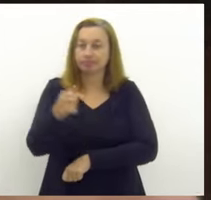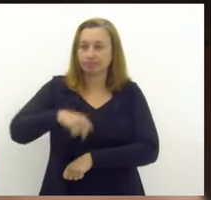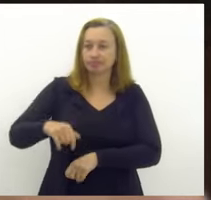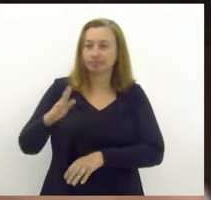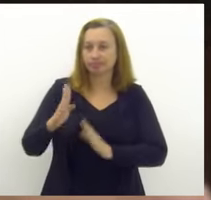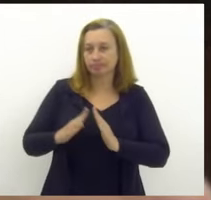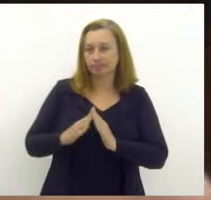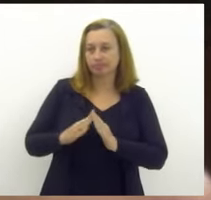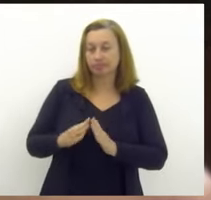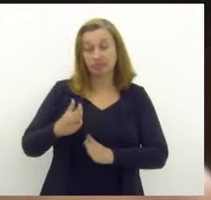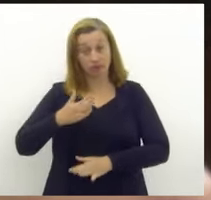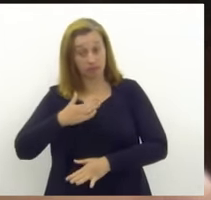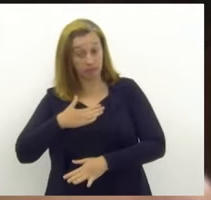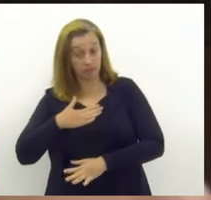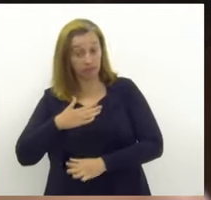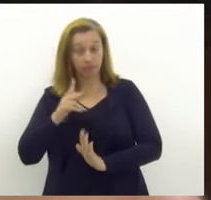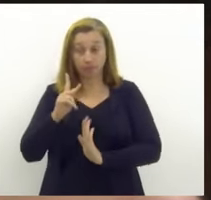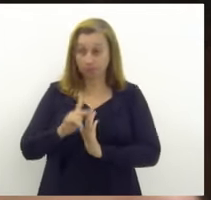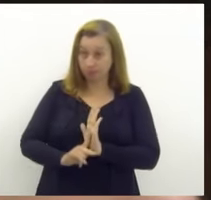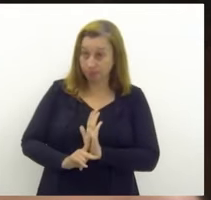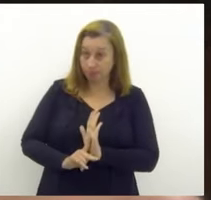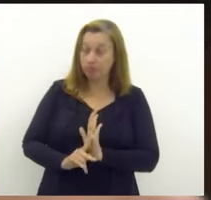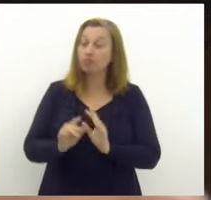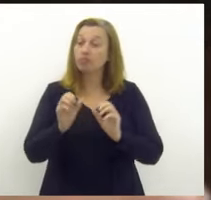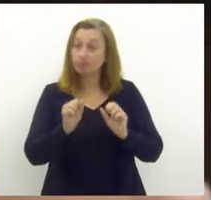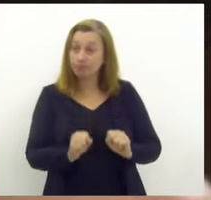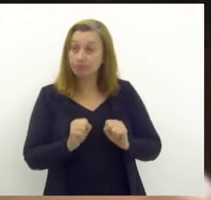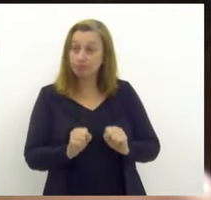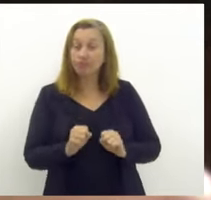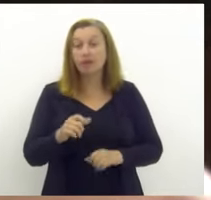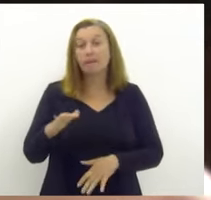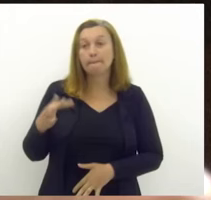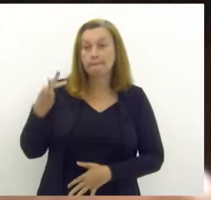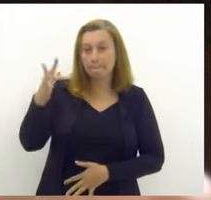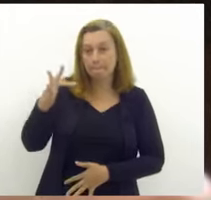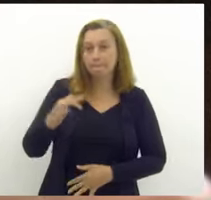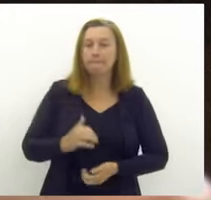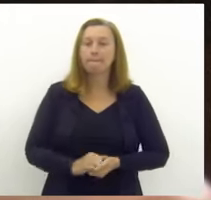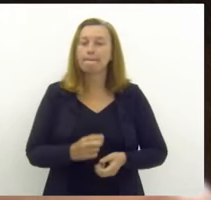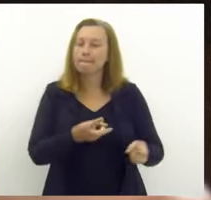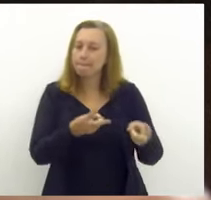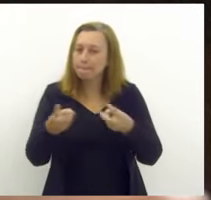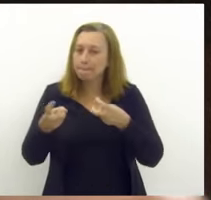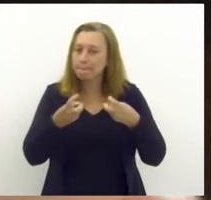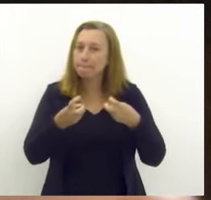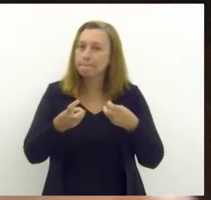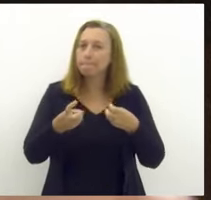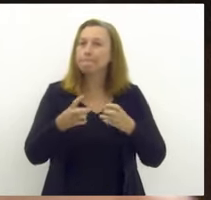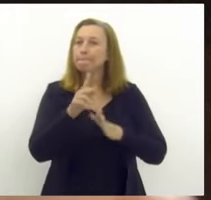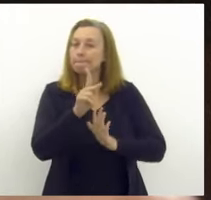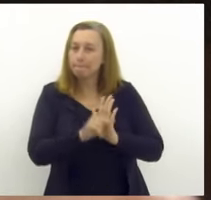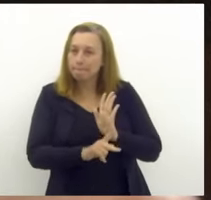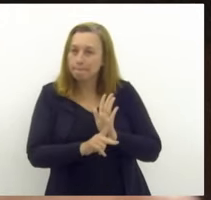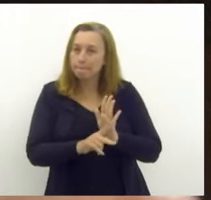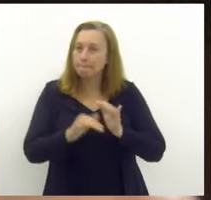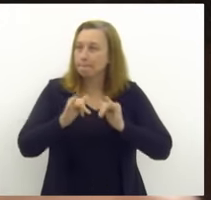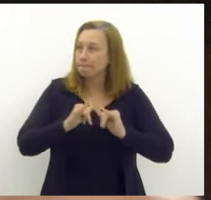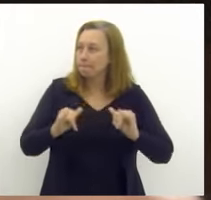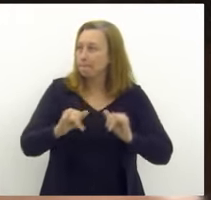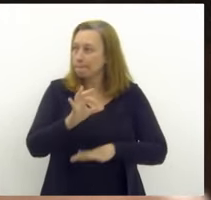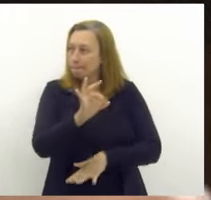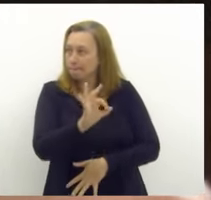um projeto de lei de minha autoria para que a gente possa em breve eh observar esse projeto fazer as adequações